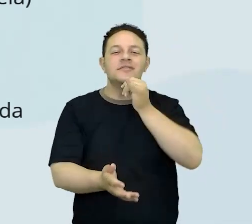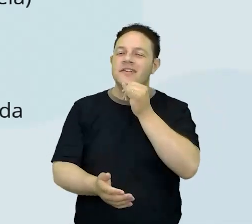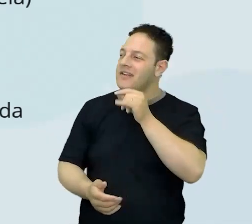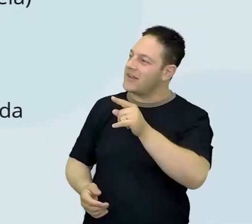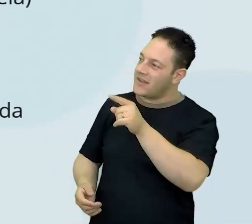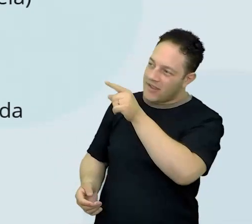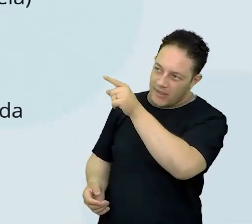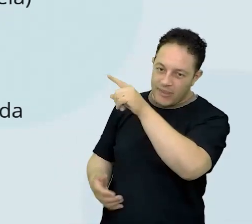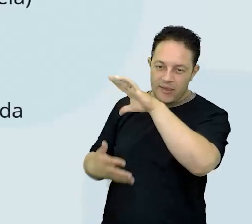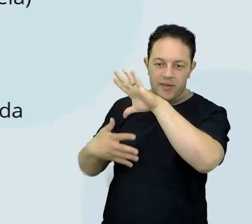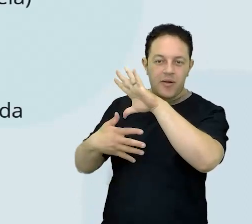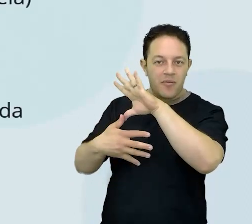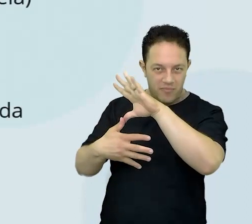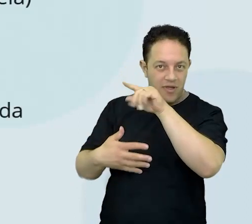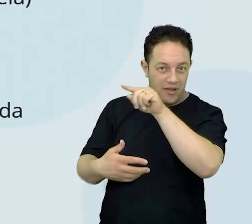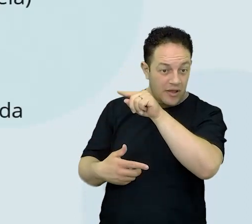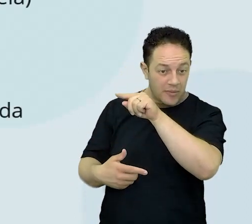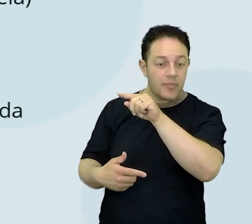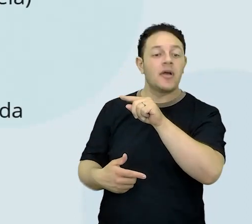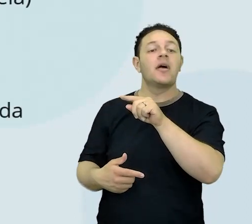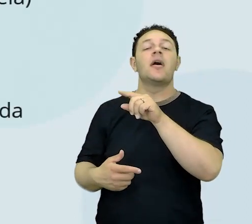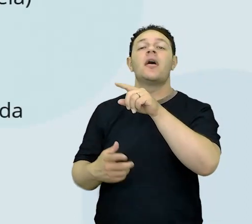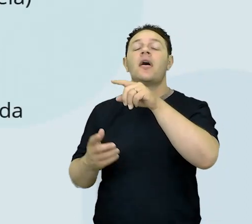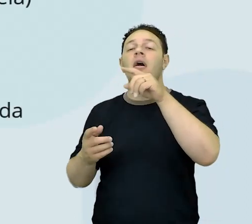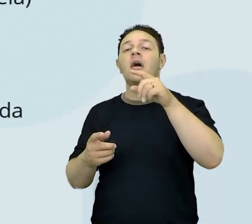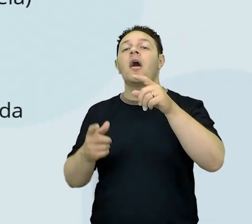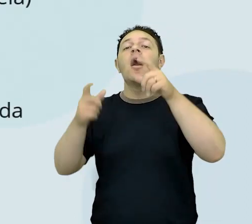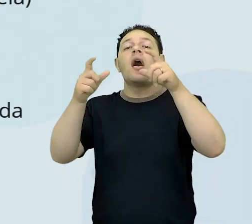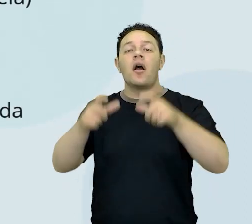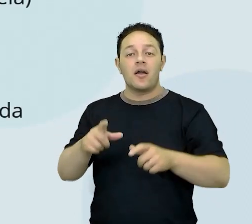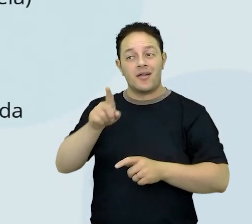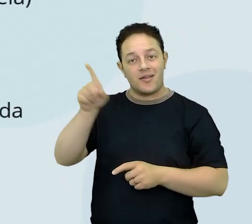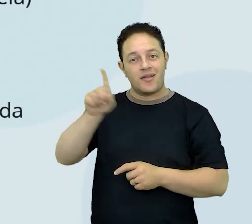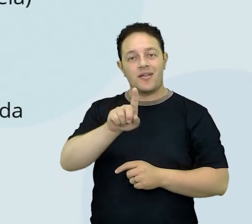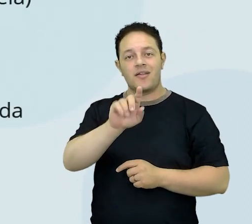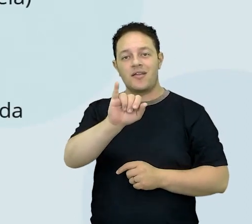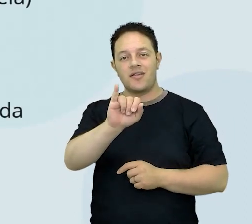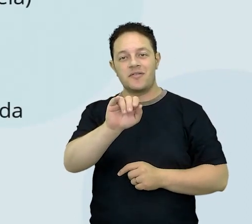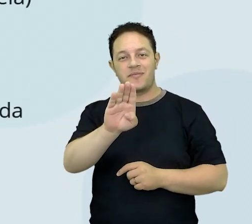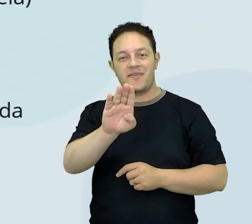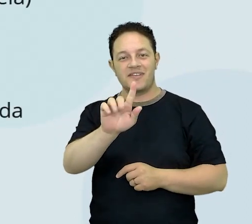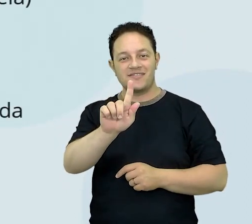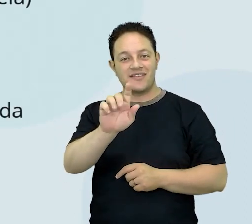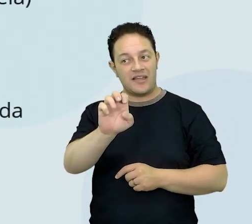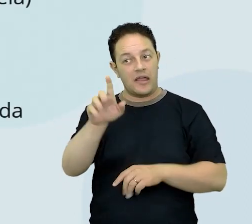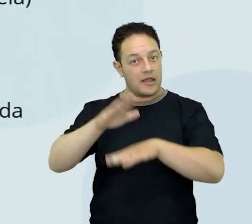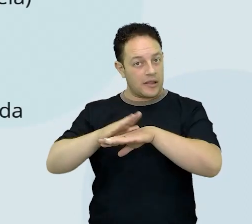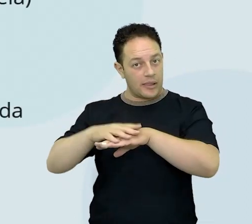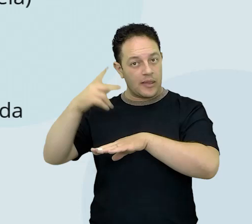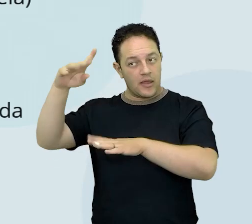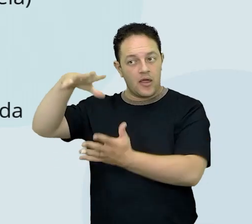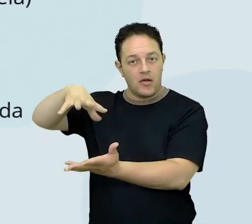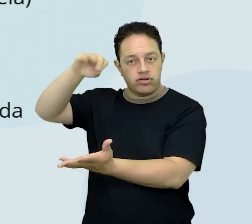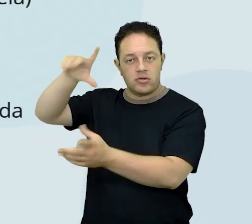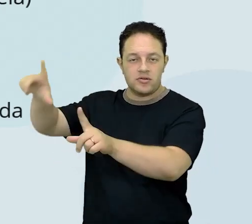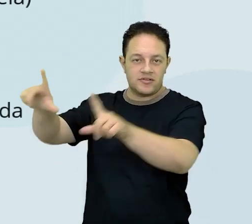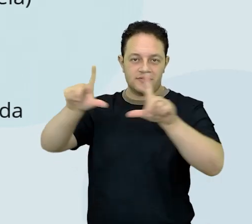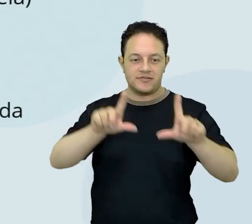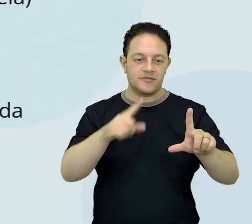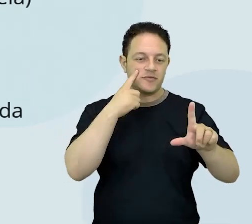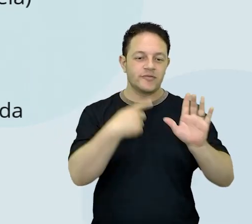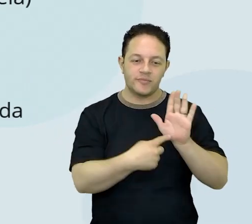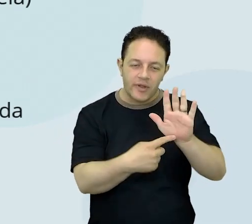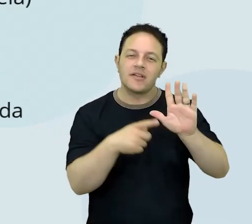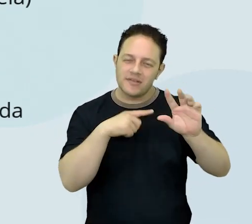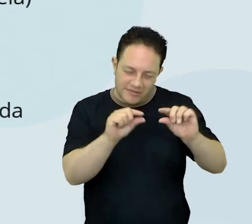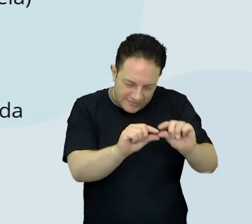mapa que aparece para vocês, ele foi tirado aí do IBGE. Então, lá na legenda, que está bem pequenininha,